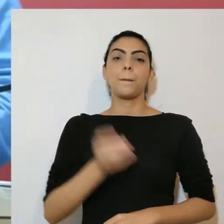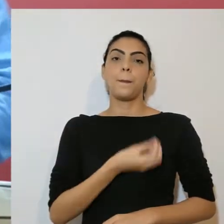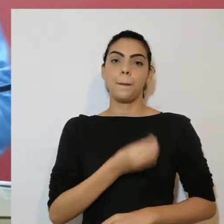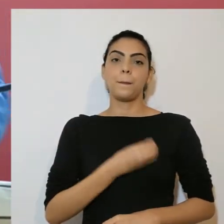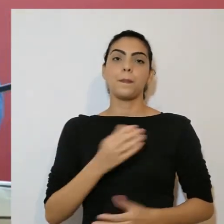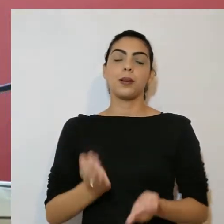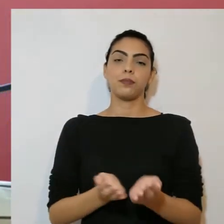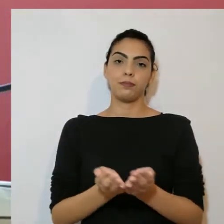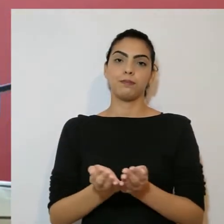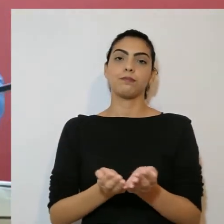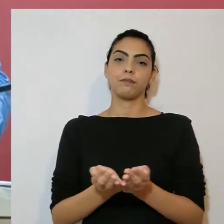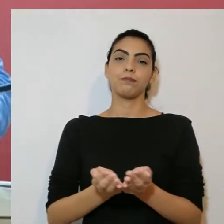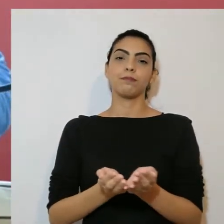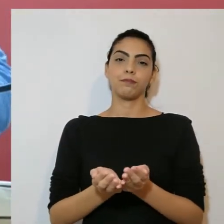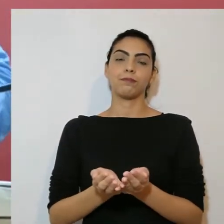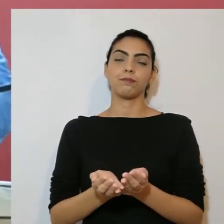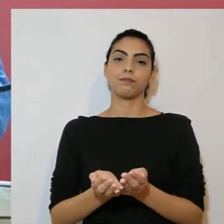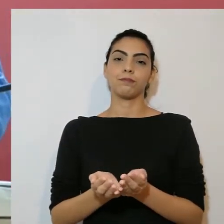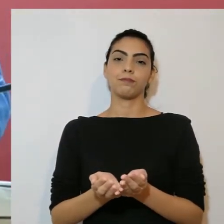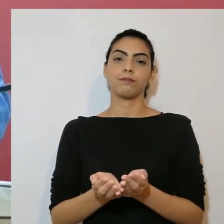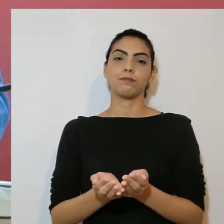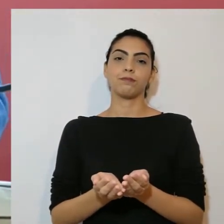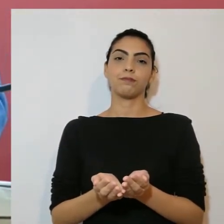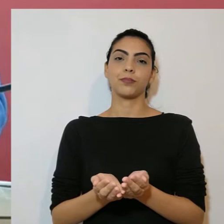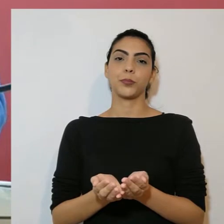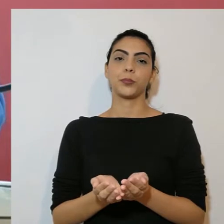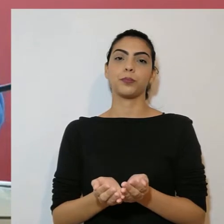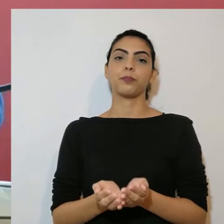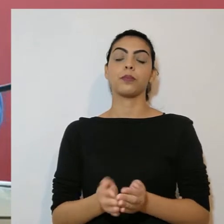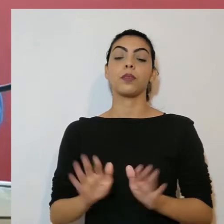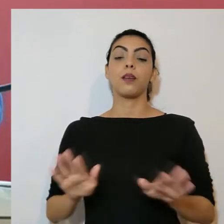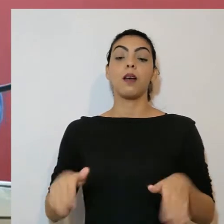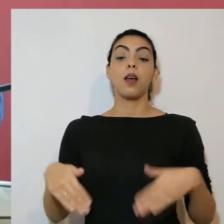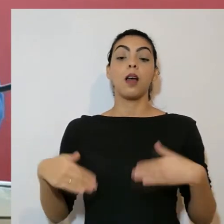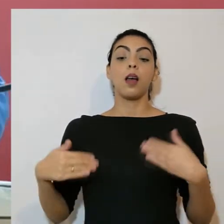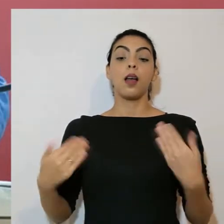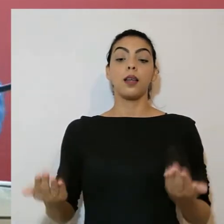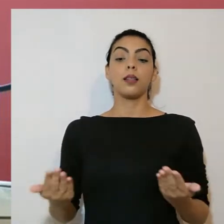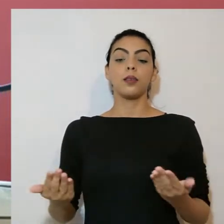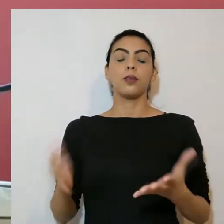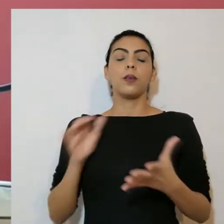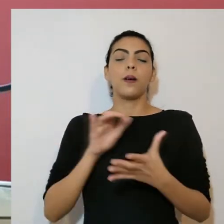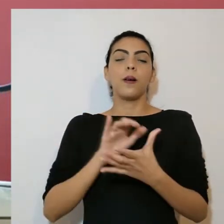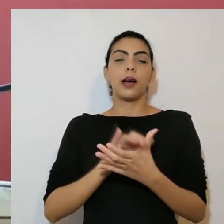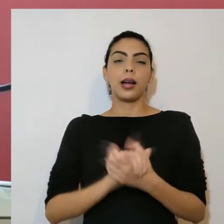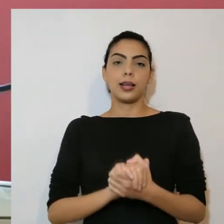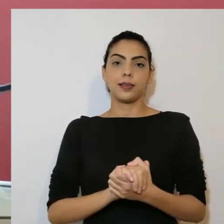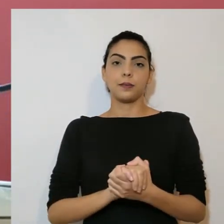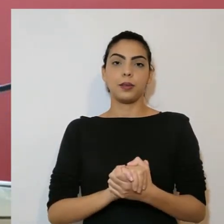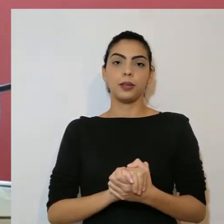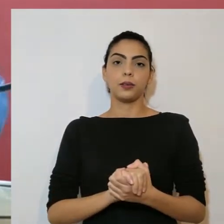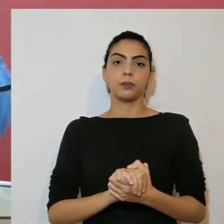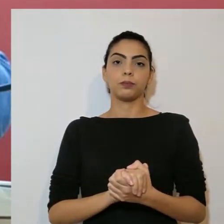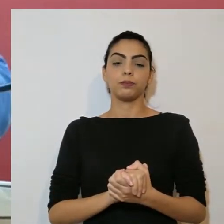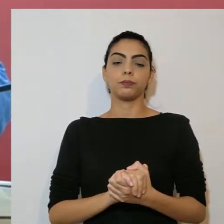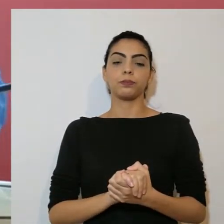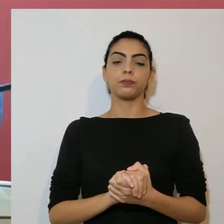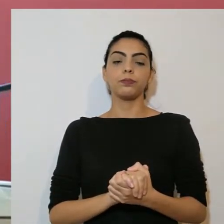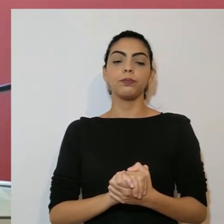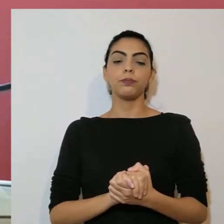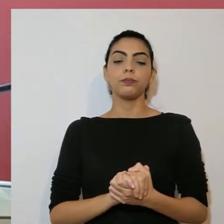vida cristã, para a vida daqueles que temem a Deus. Então, o casamento, ele